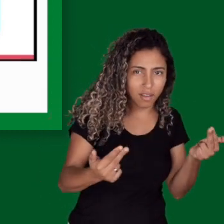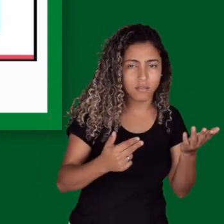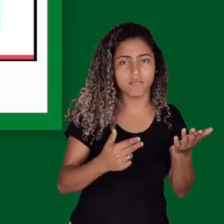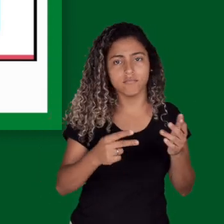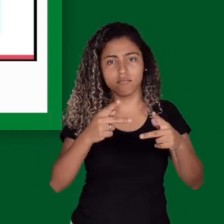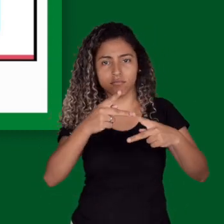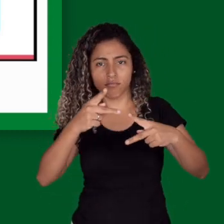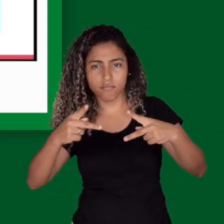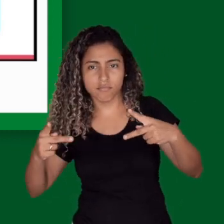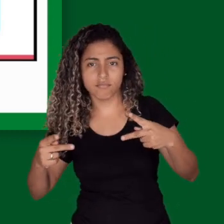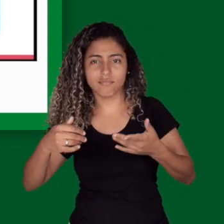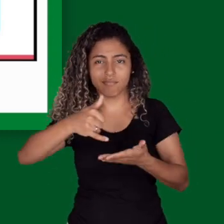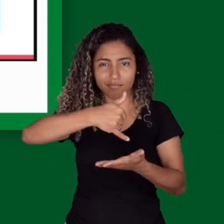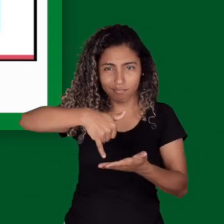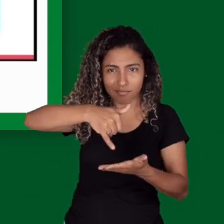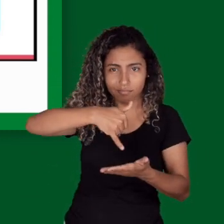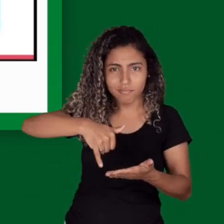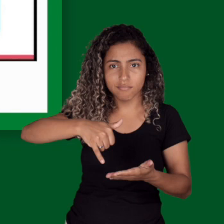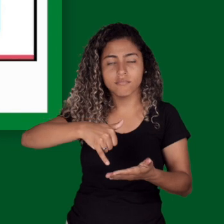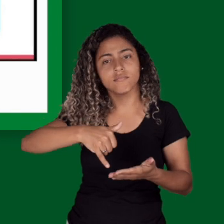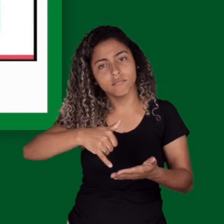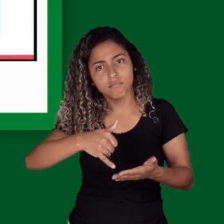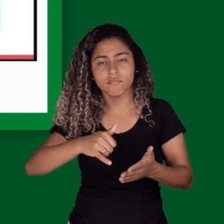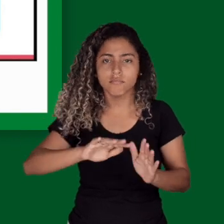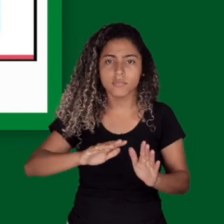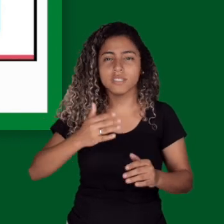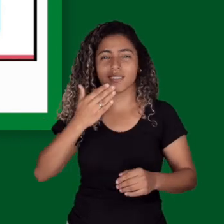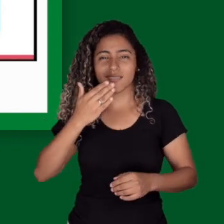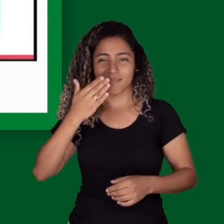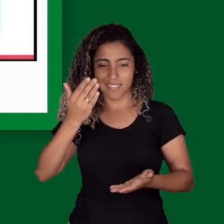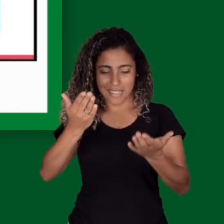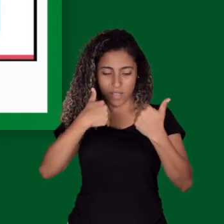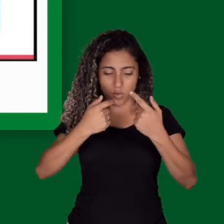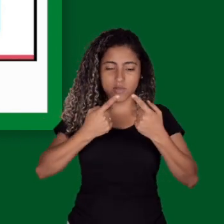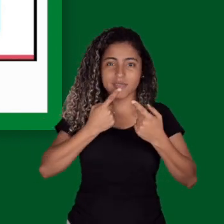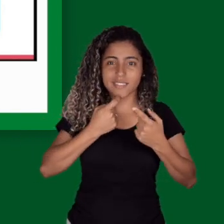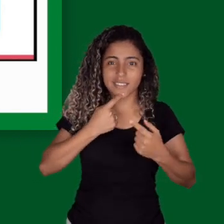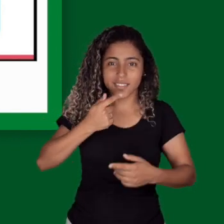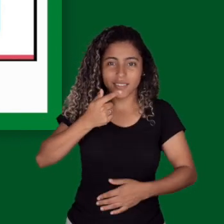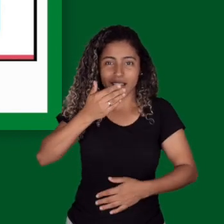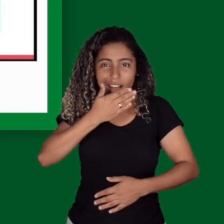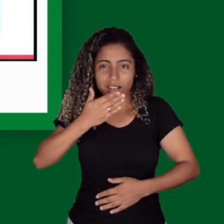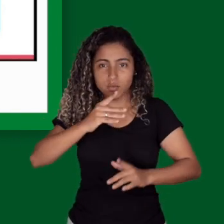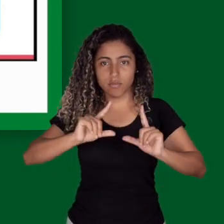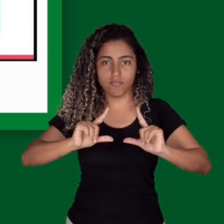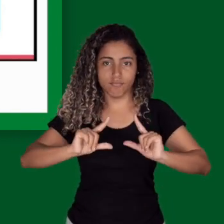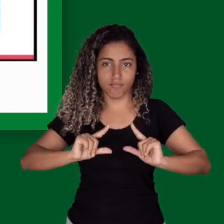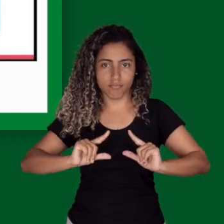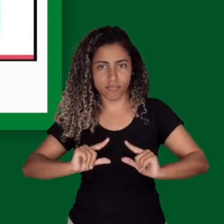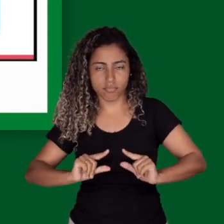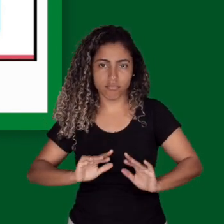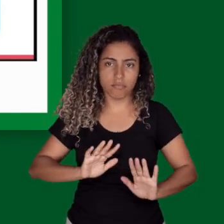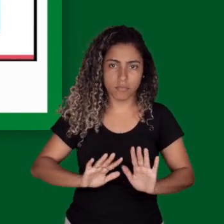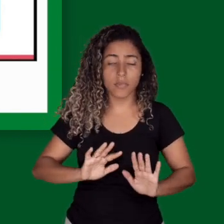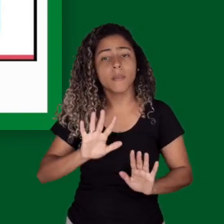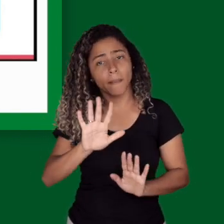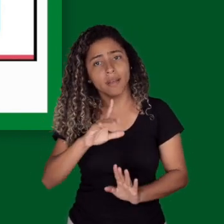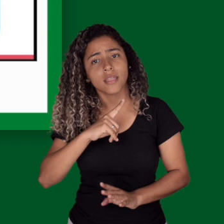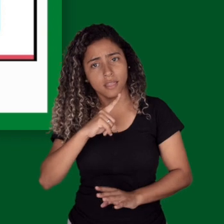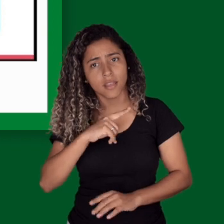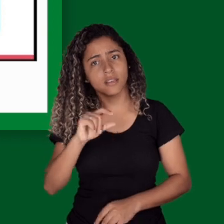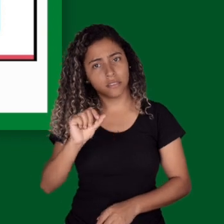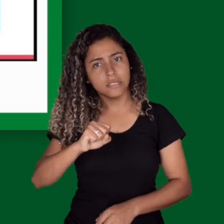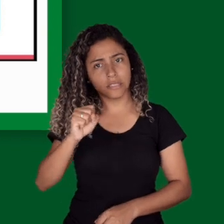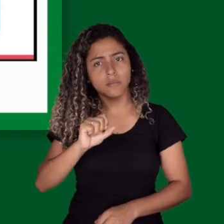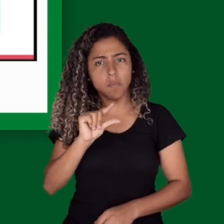níveis de açúcar no sangue, mas como vocês veem, elas têm impacto sim, e se consumidas em excesso, também podem afetar